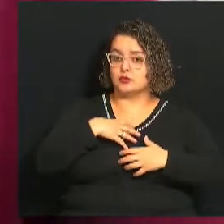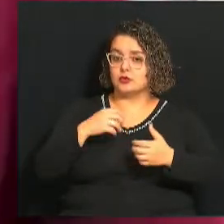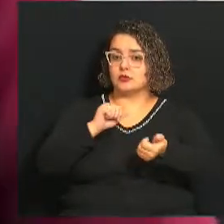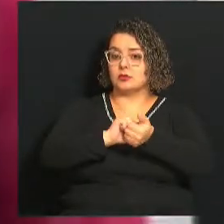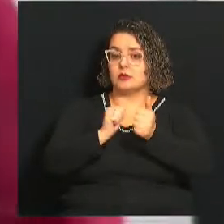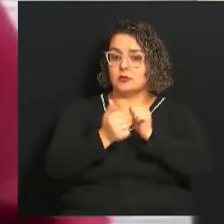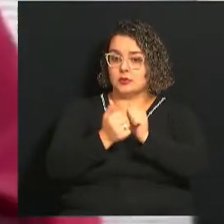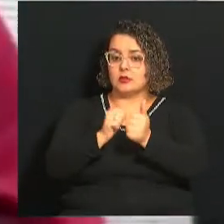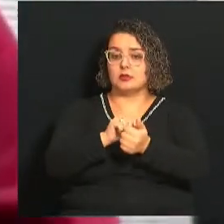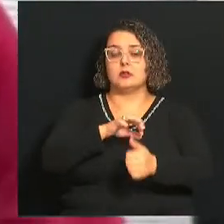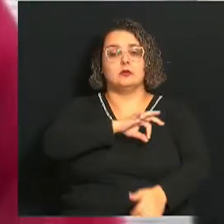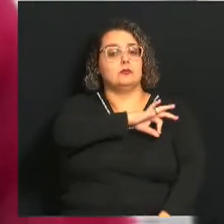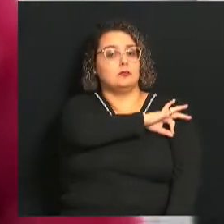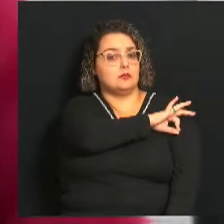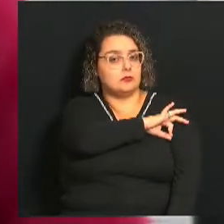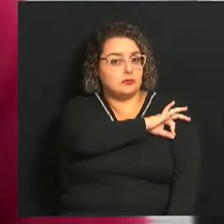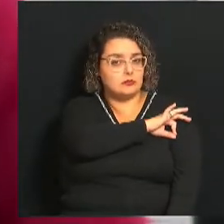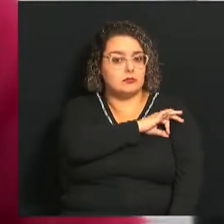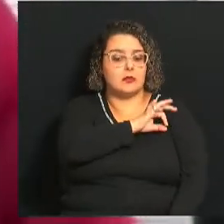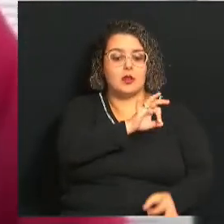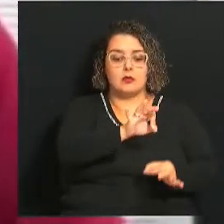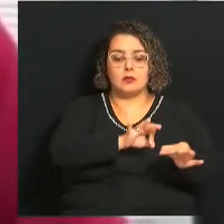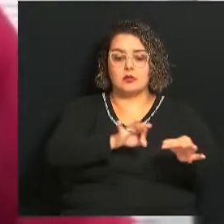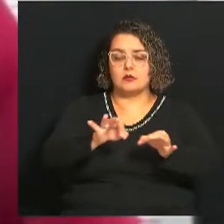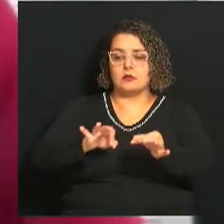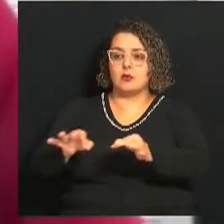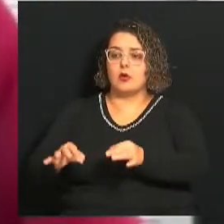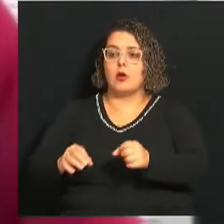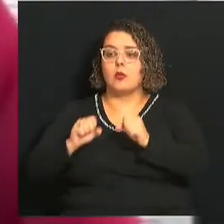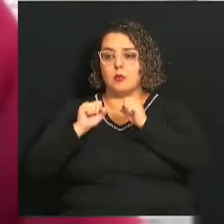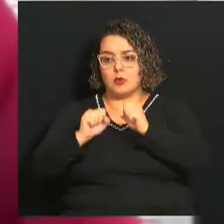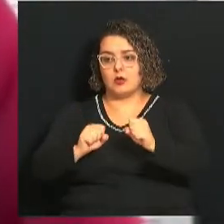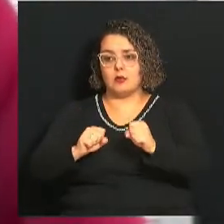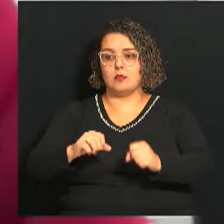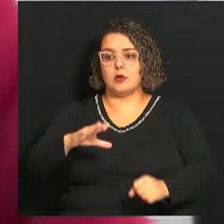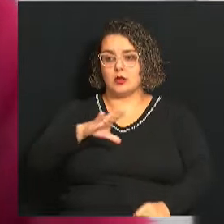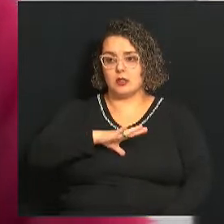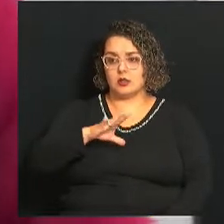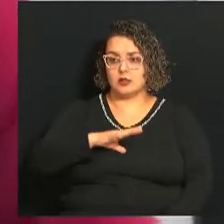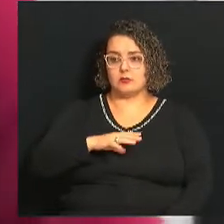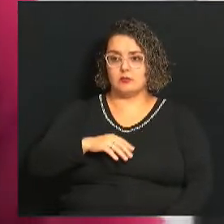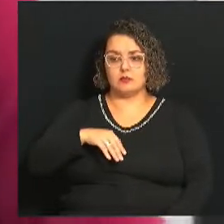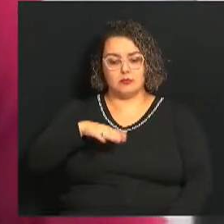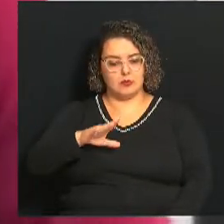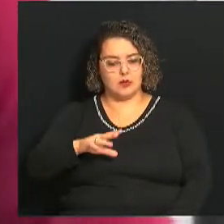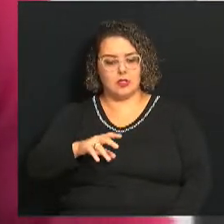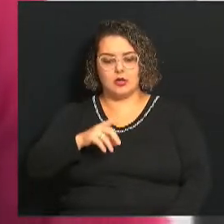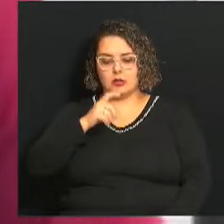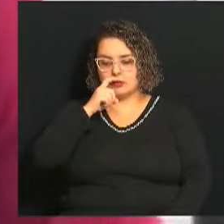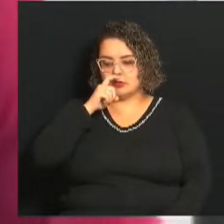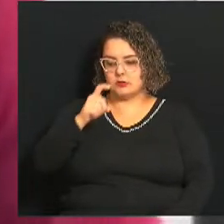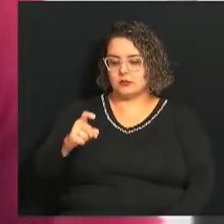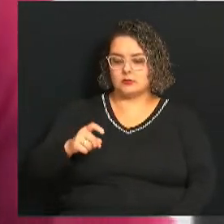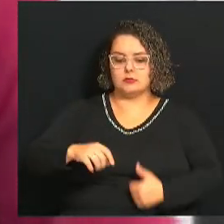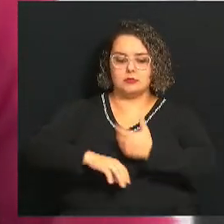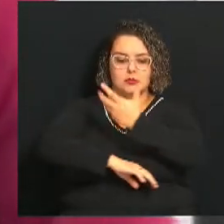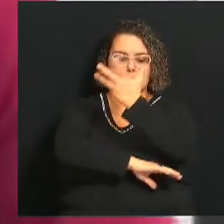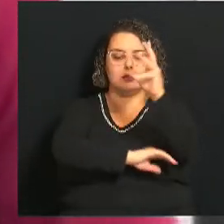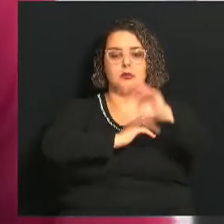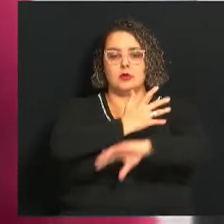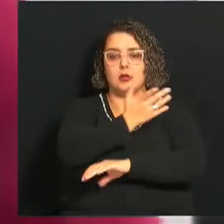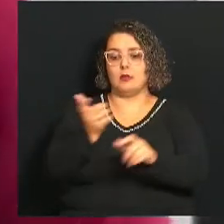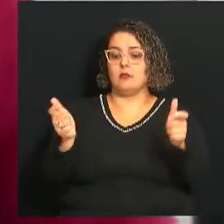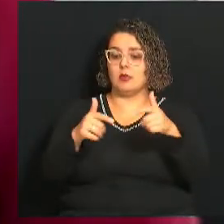de uma forma planejada, para que a gente possa ter uma cidade cada vez mais verde, mais agradável, menos árida, né?